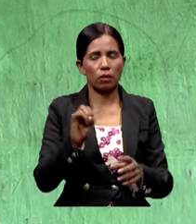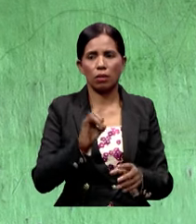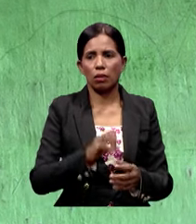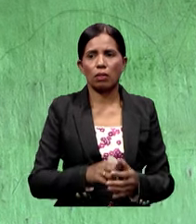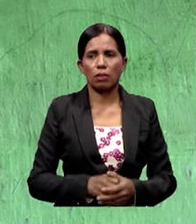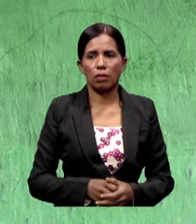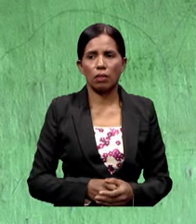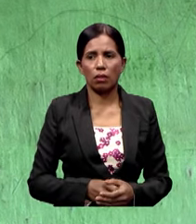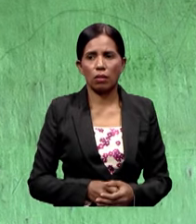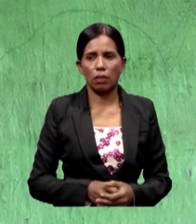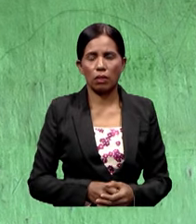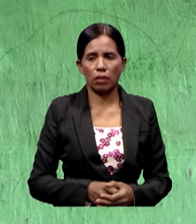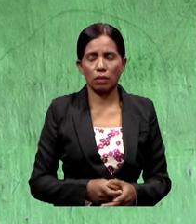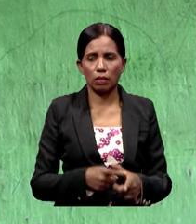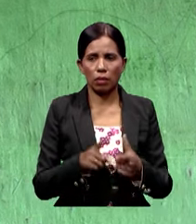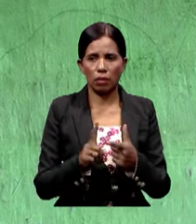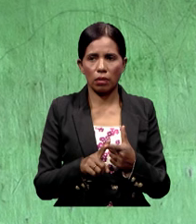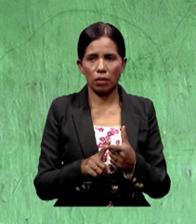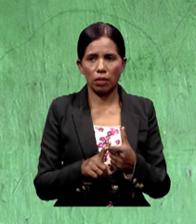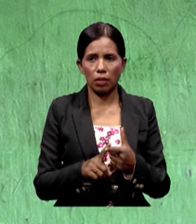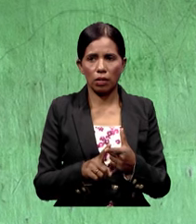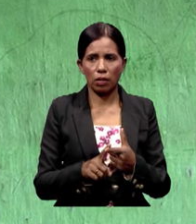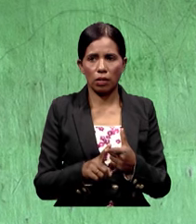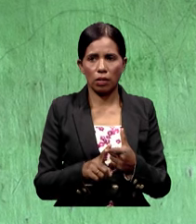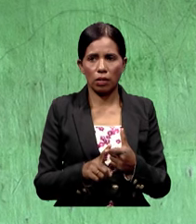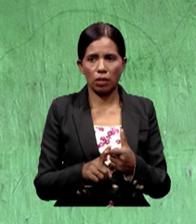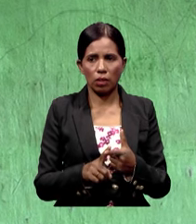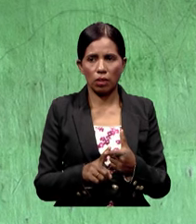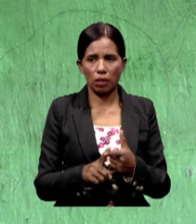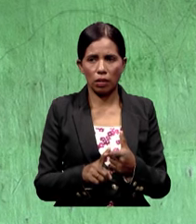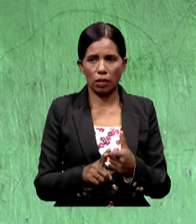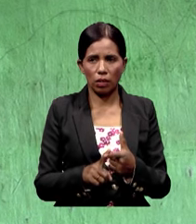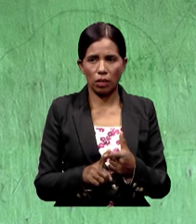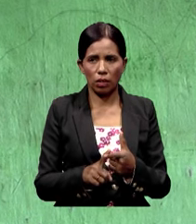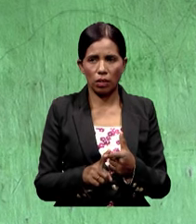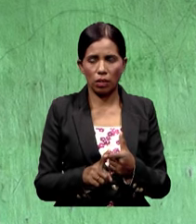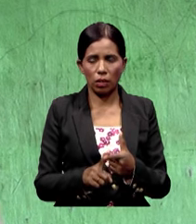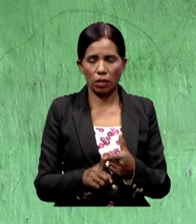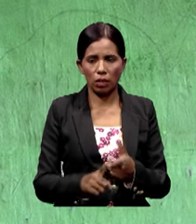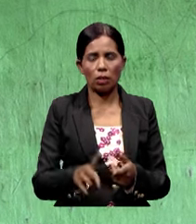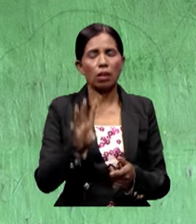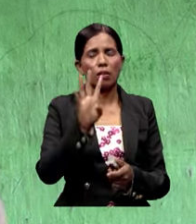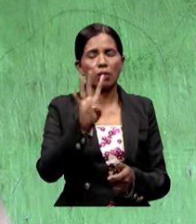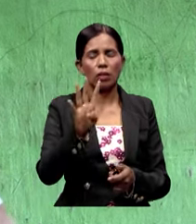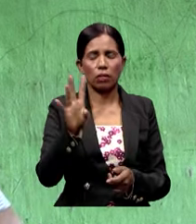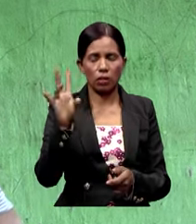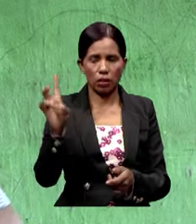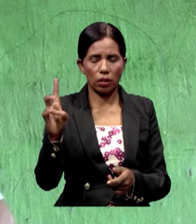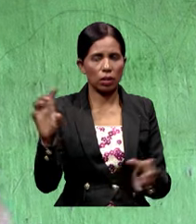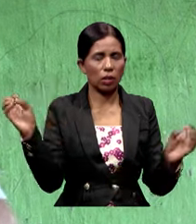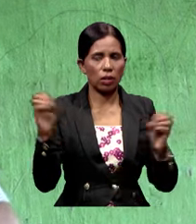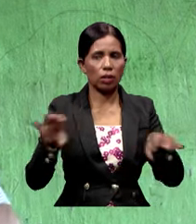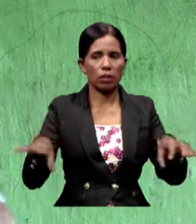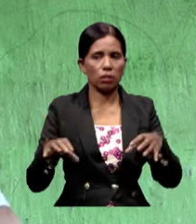Tigulu, simbalida, 400 nang kumaten, para oire. Para to